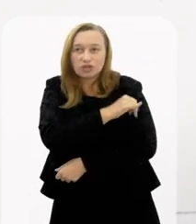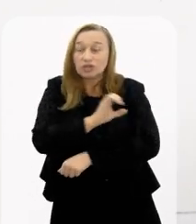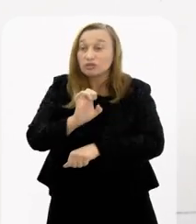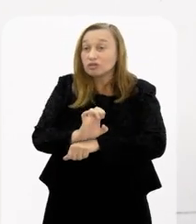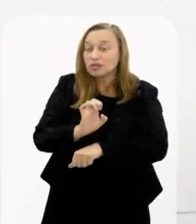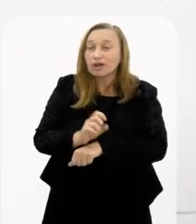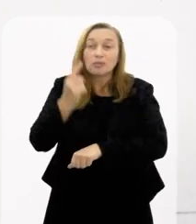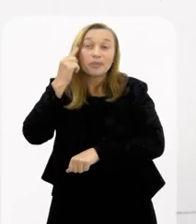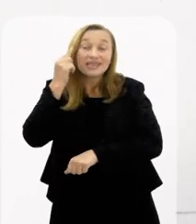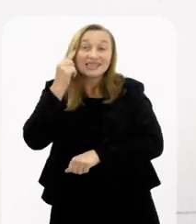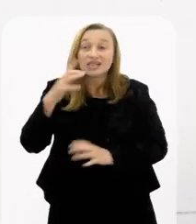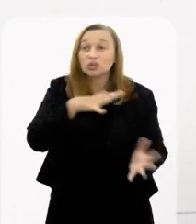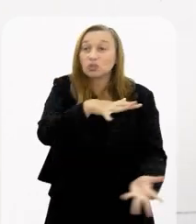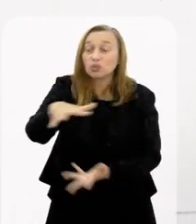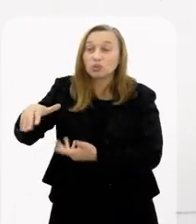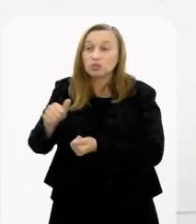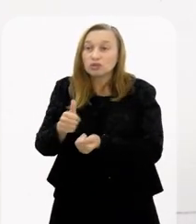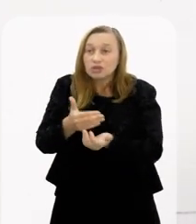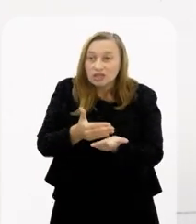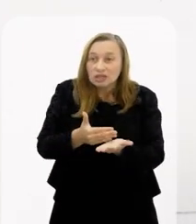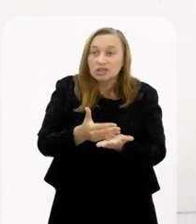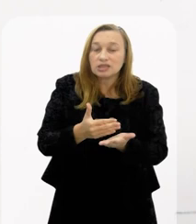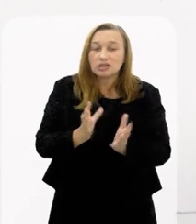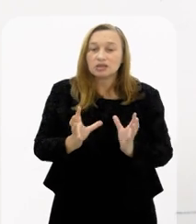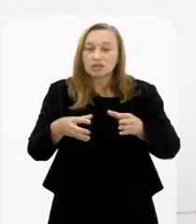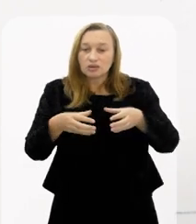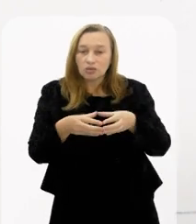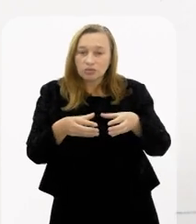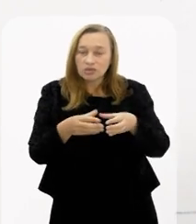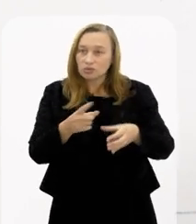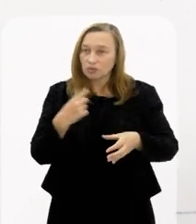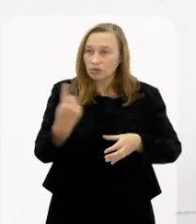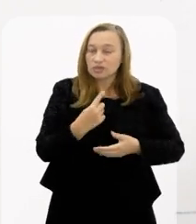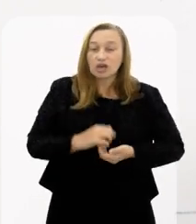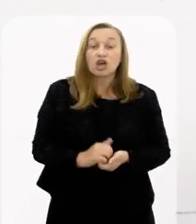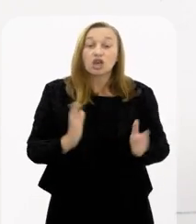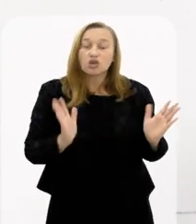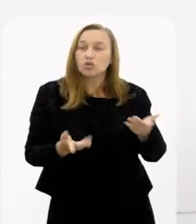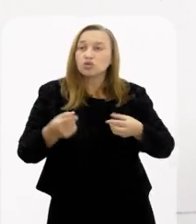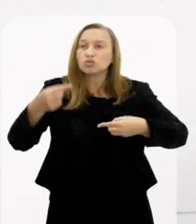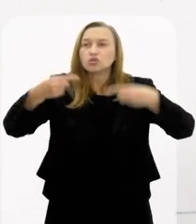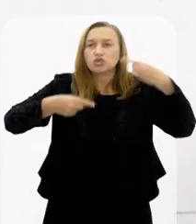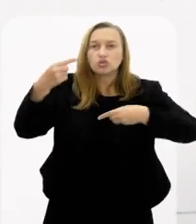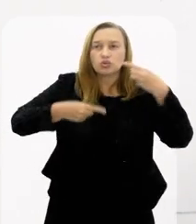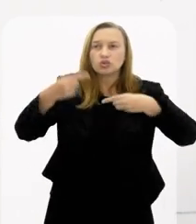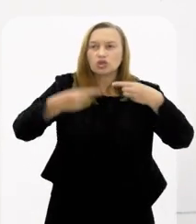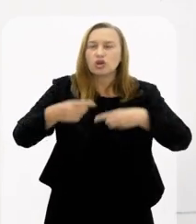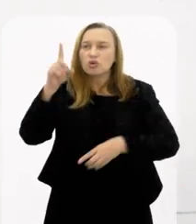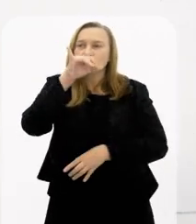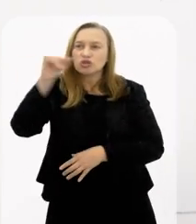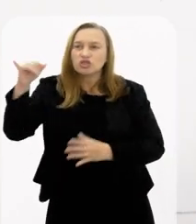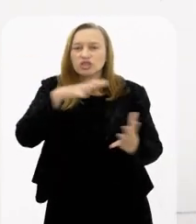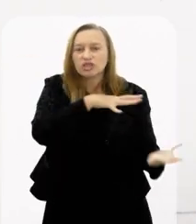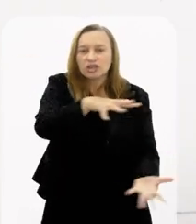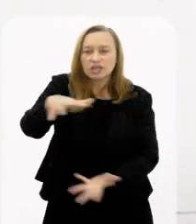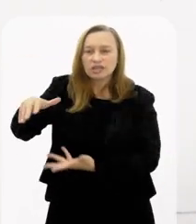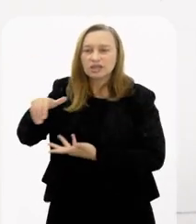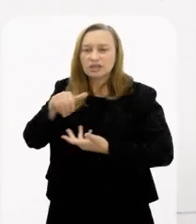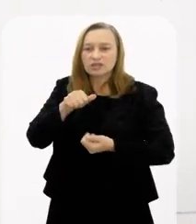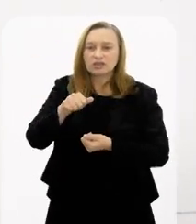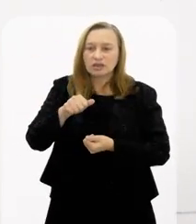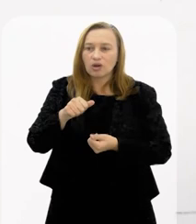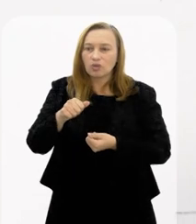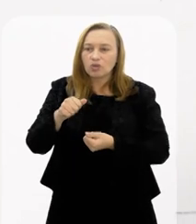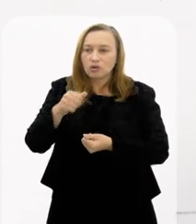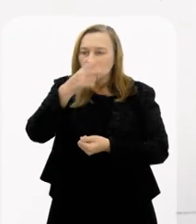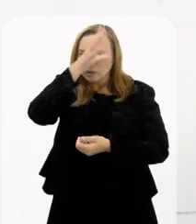estado pensando o mundo a partir da nossa comissão E hoje nós vamos debater o dia internacional do